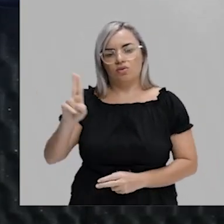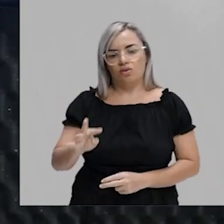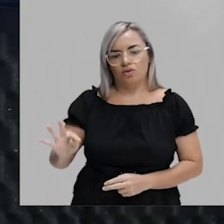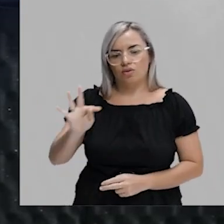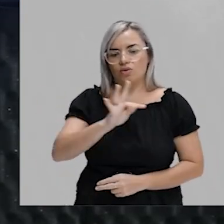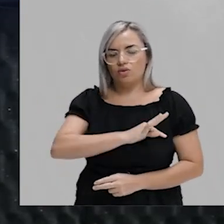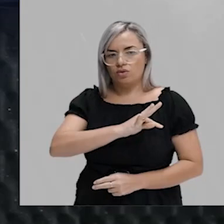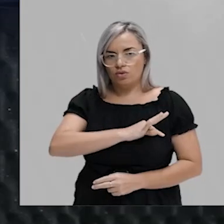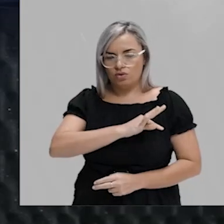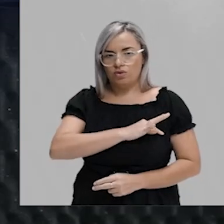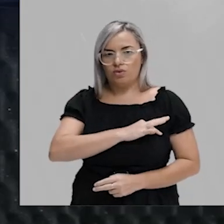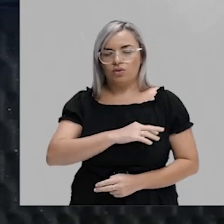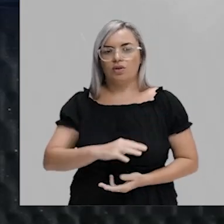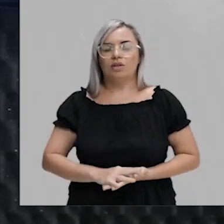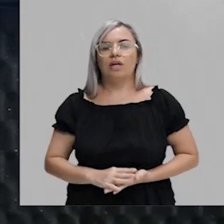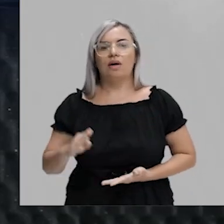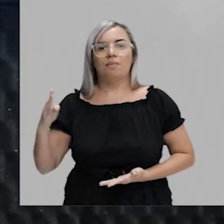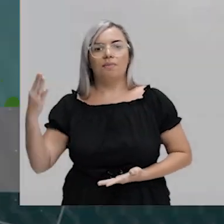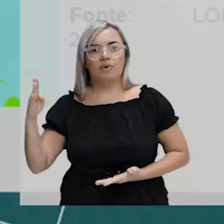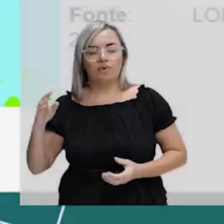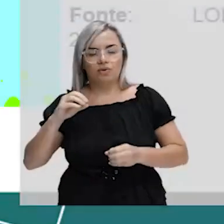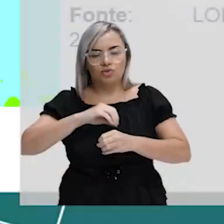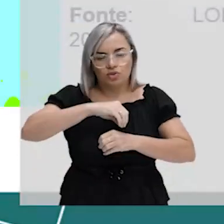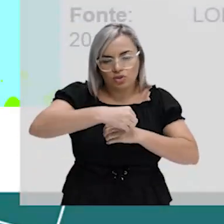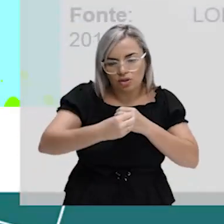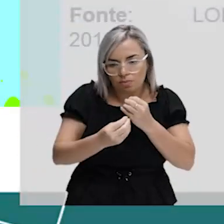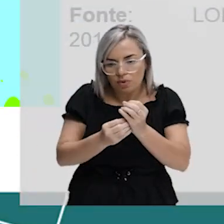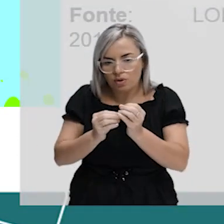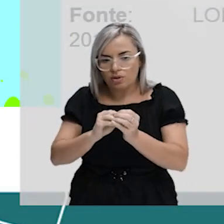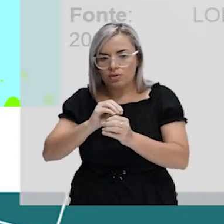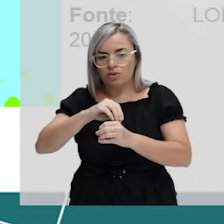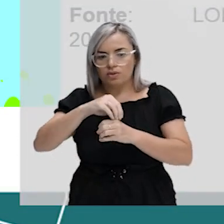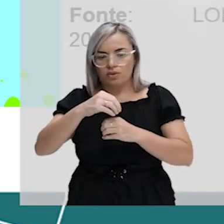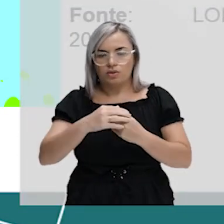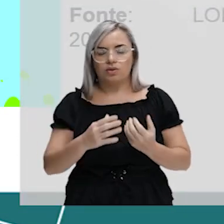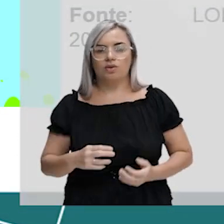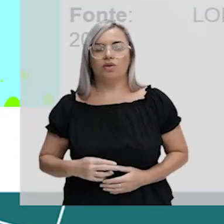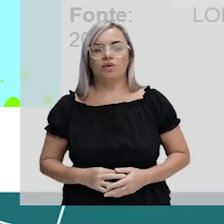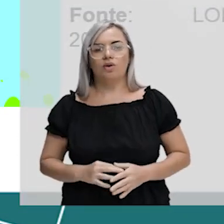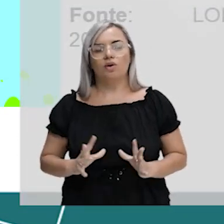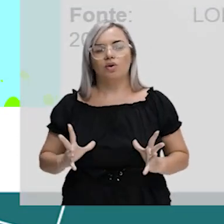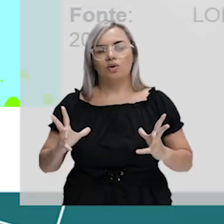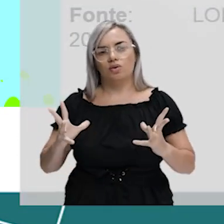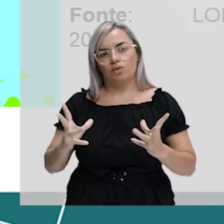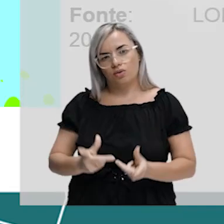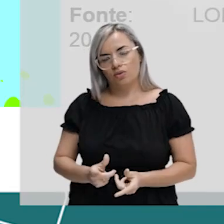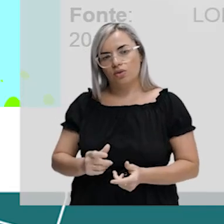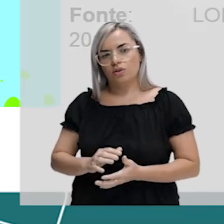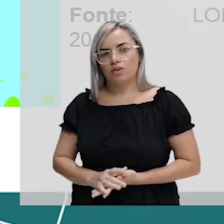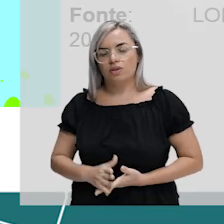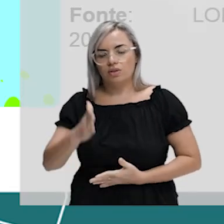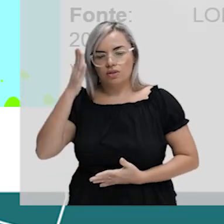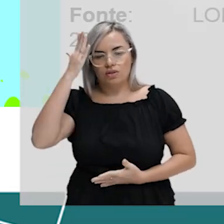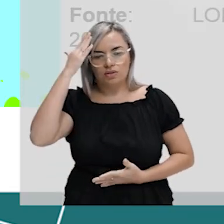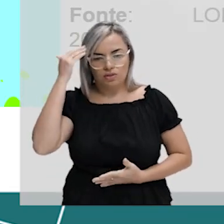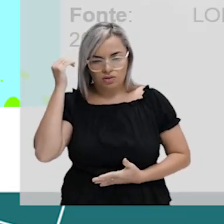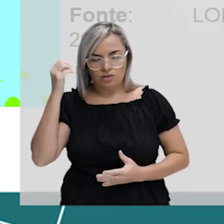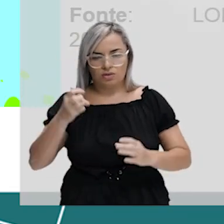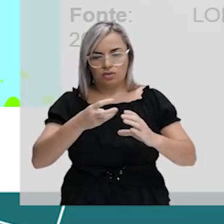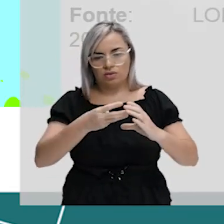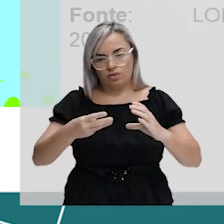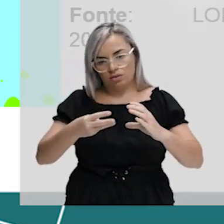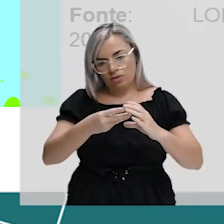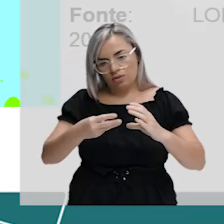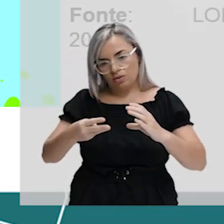técnica bastante na biologia molecular. Tá? Bem, todos sabem que as nossas células contêm ali